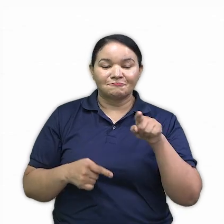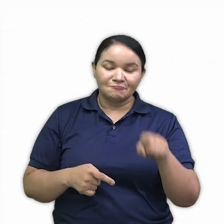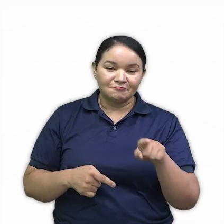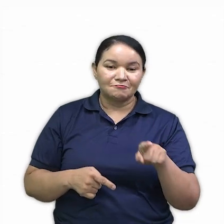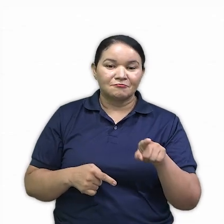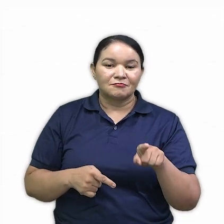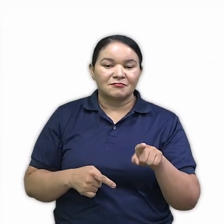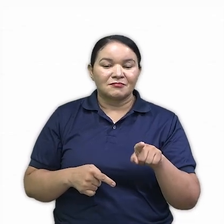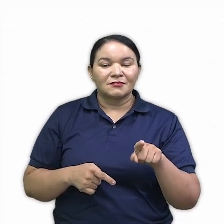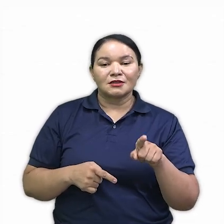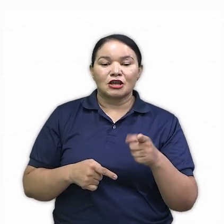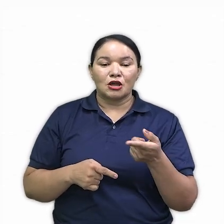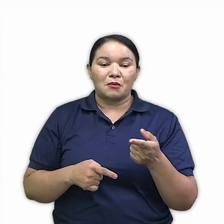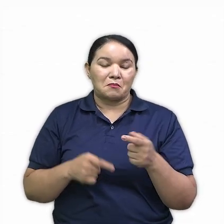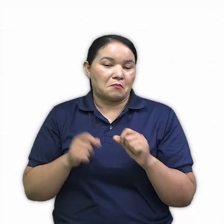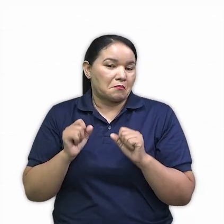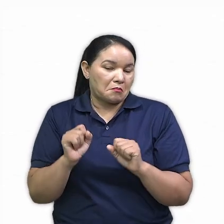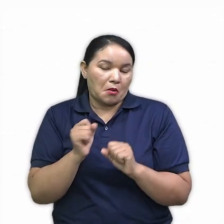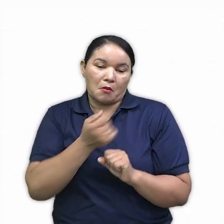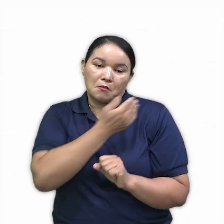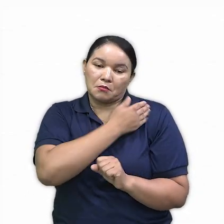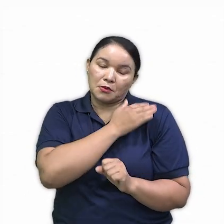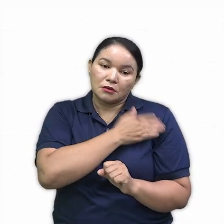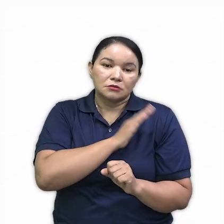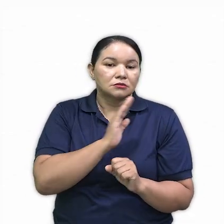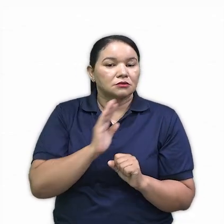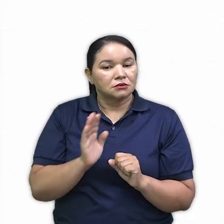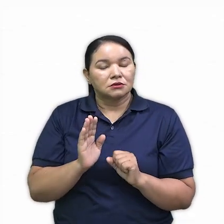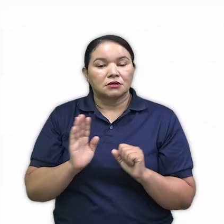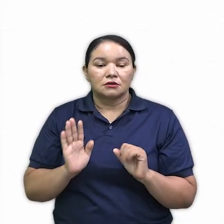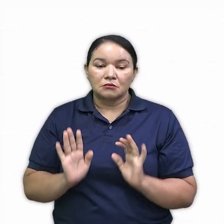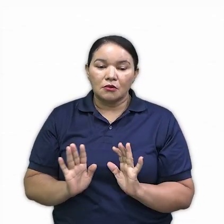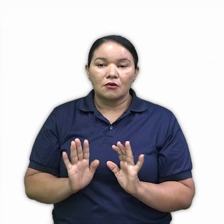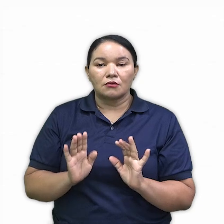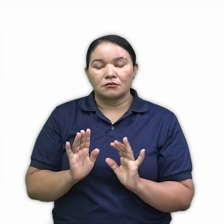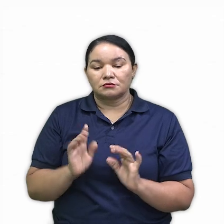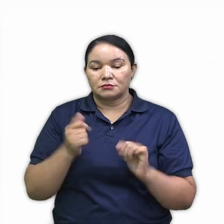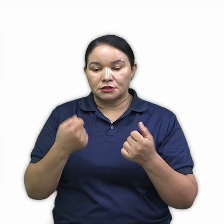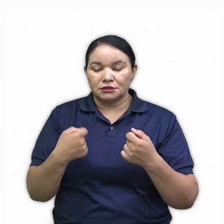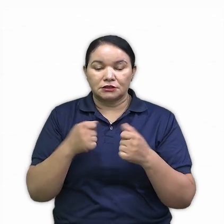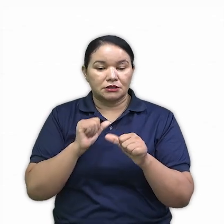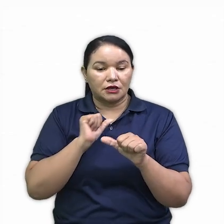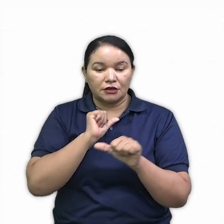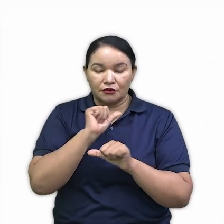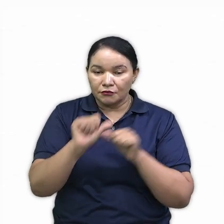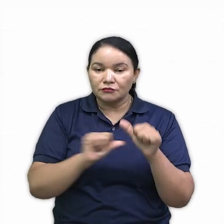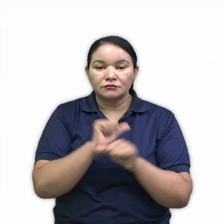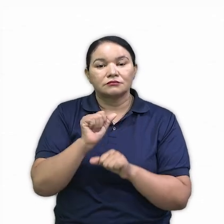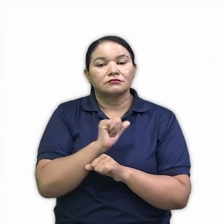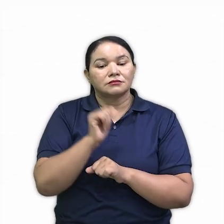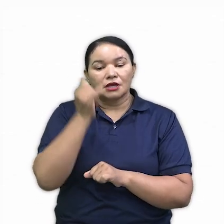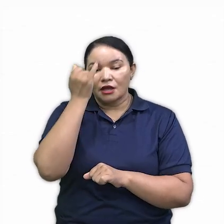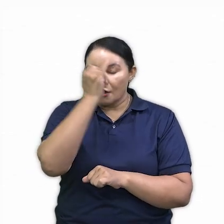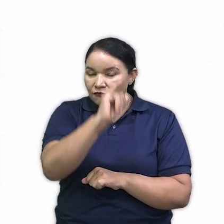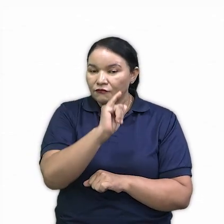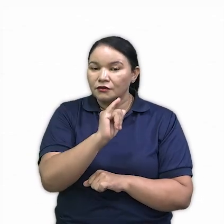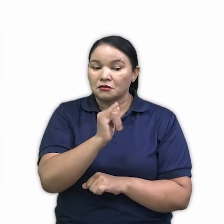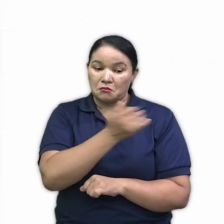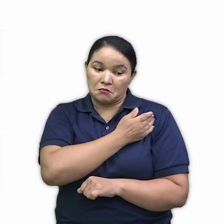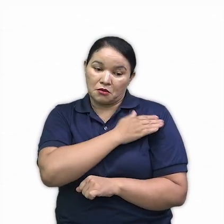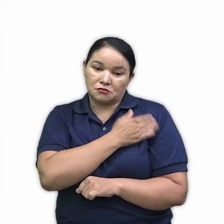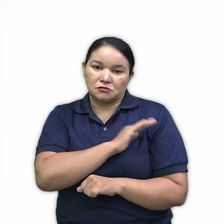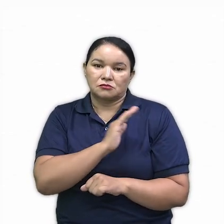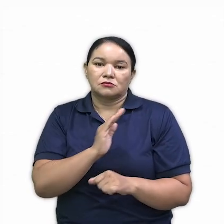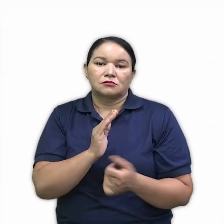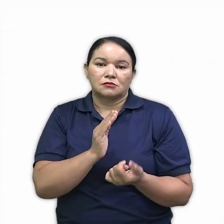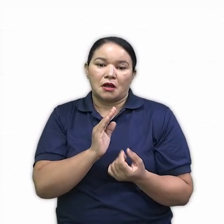também, né, dentro desse contexto aí, você também está desqualificando a pessoa. Está colocando ela como se fosse